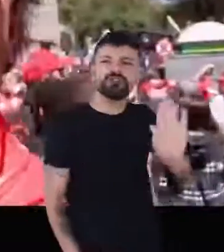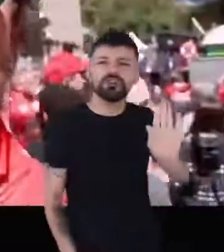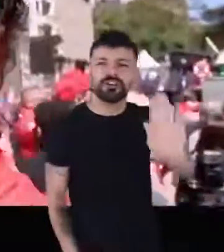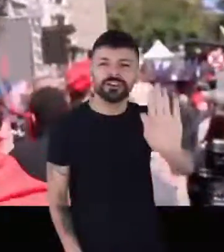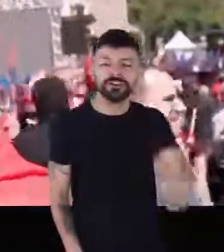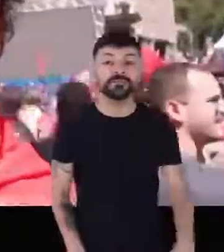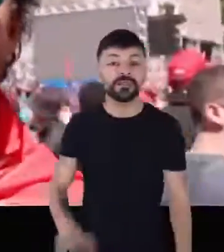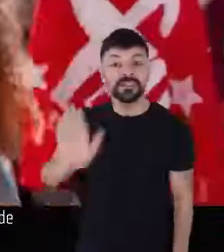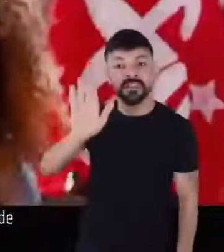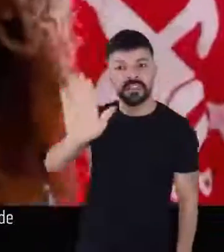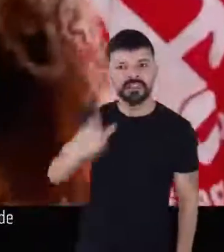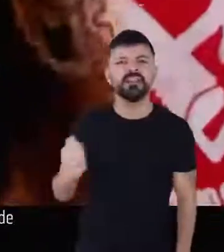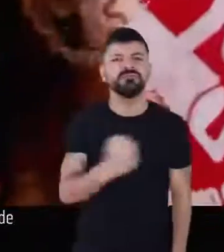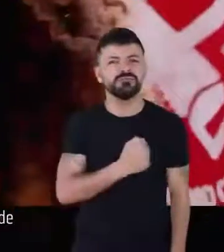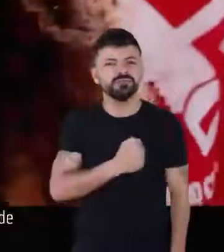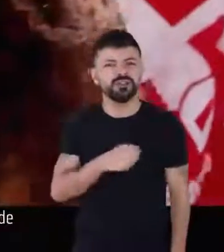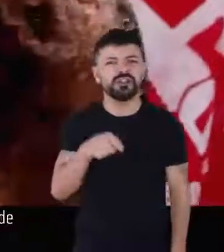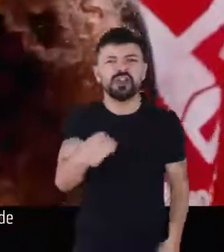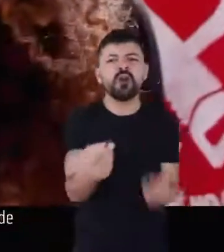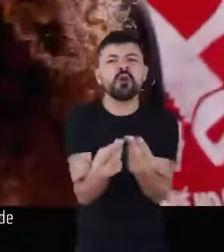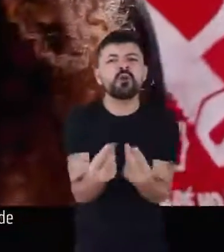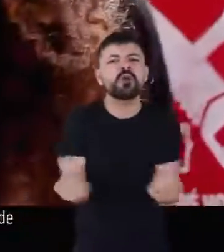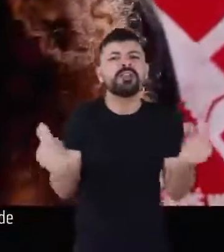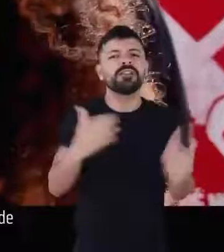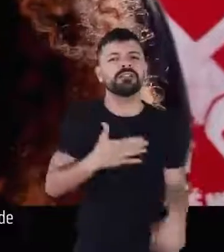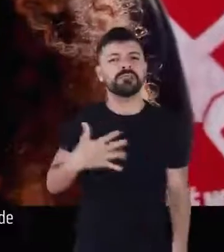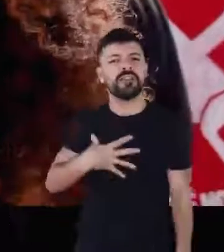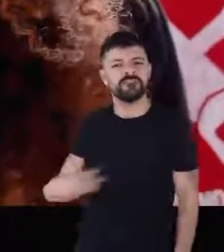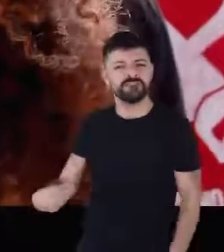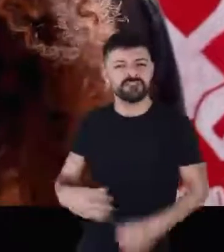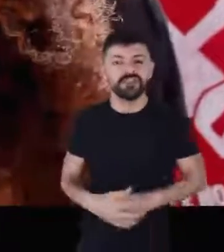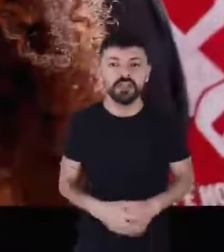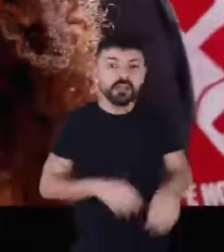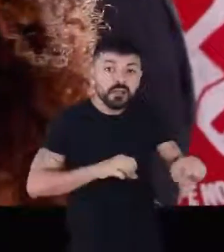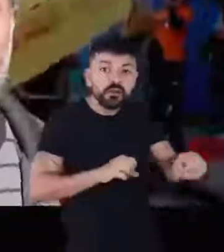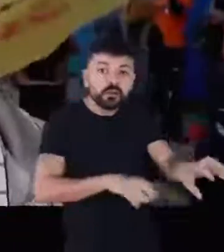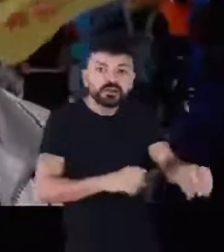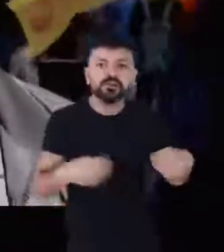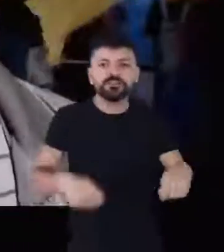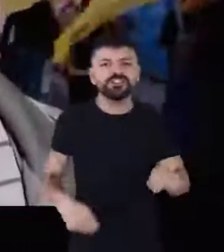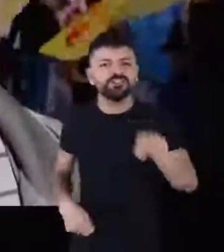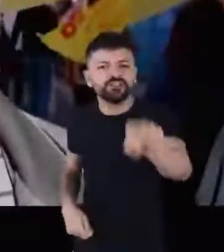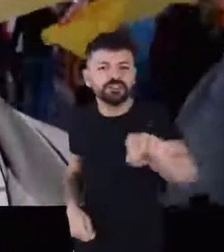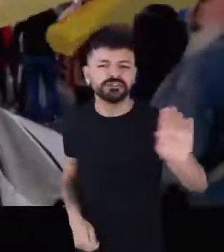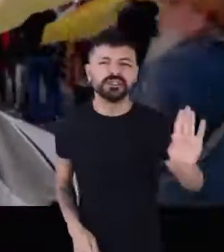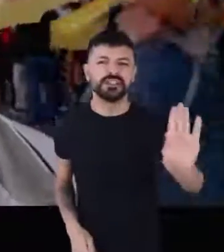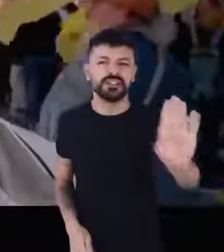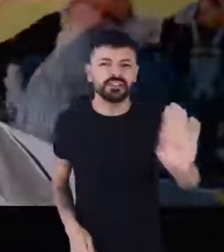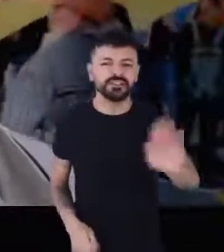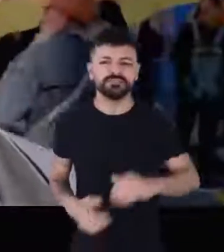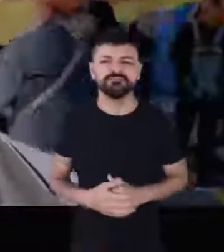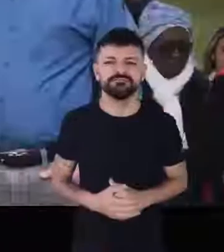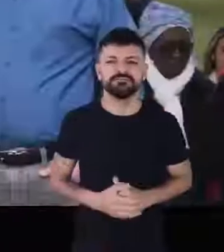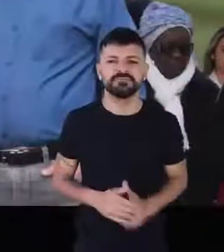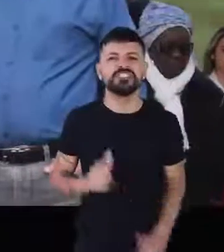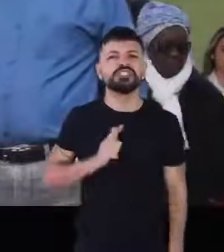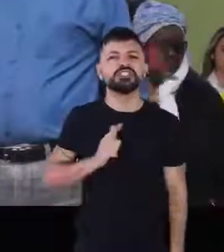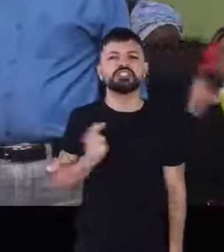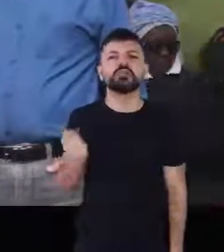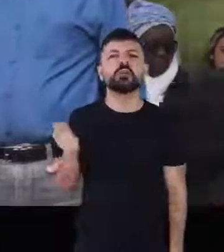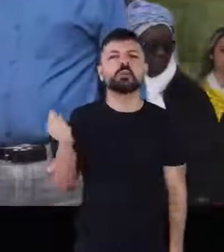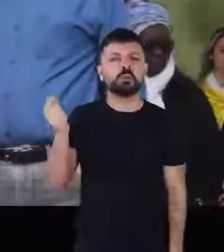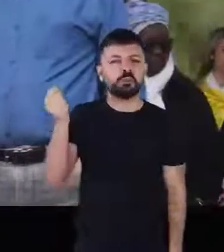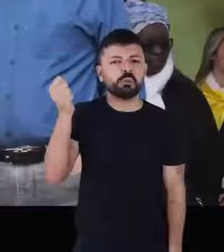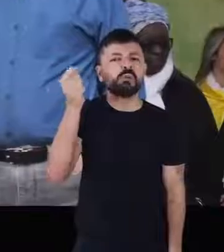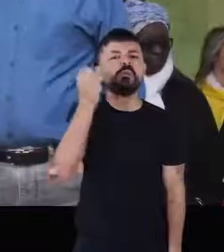Eu vou com você, Requião. Requião, eu tô com você pela melhor qualidade para minha filha. A educação precisa de você, Requião.